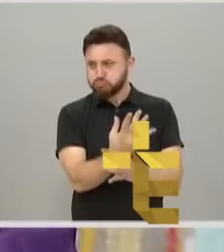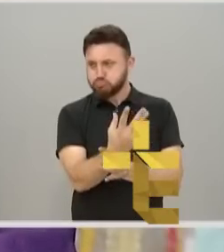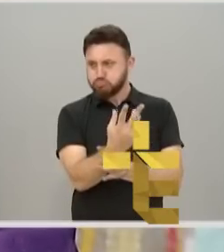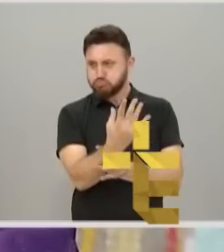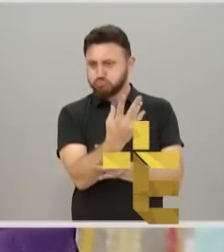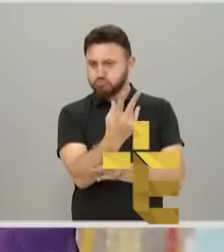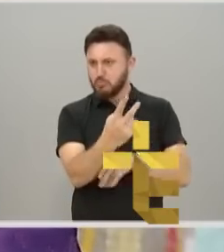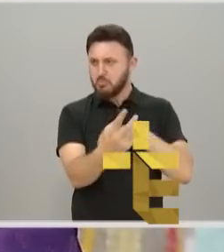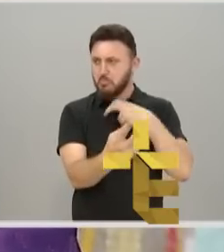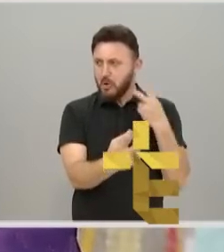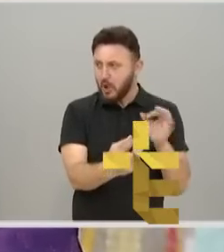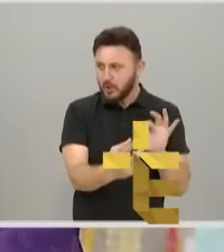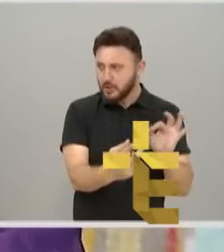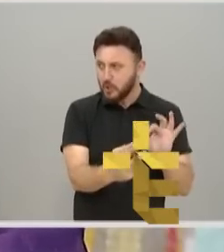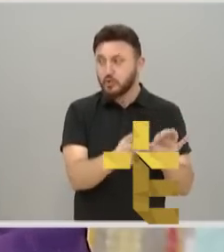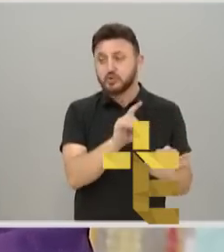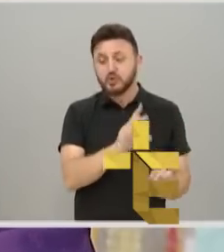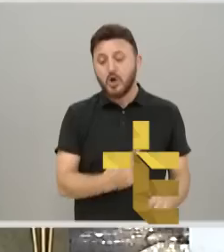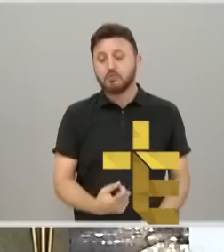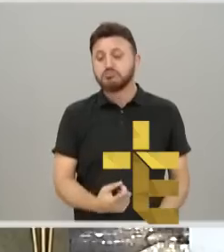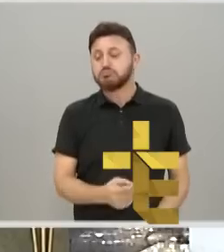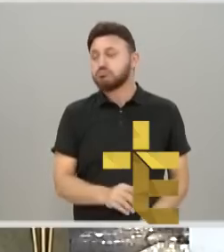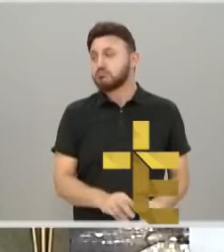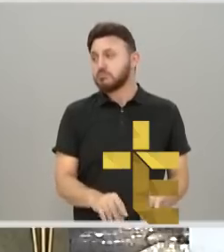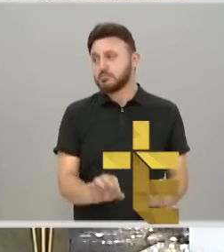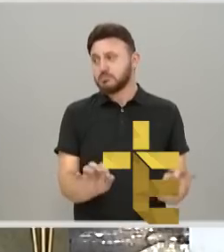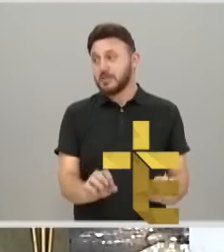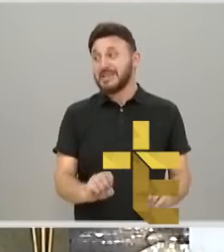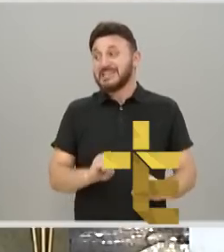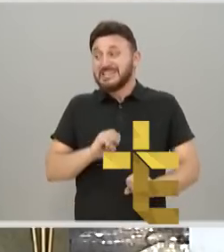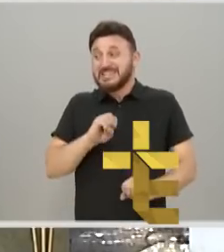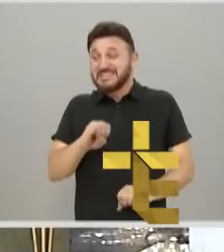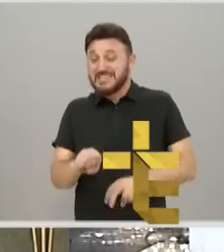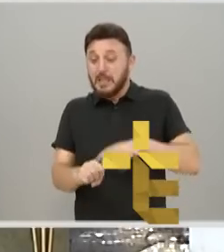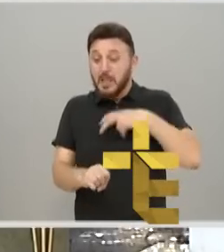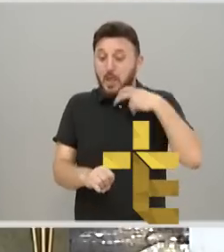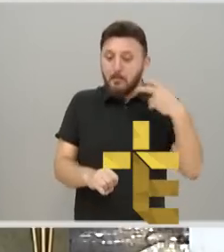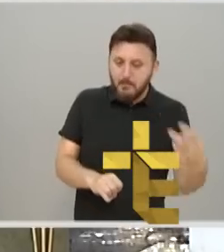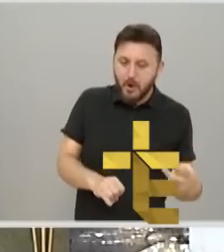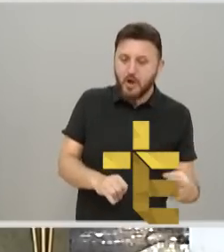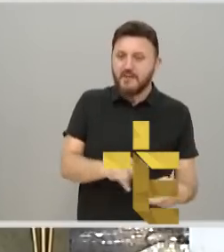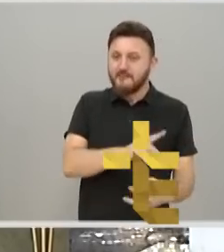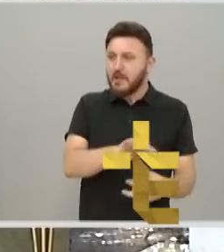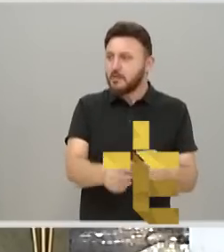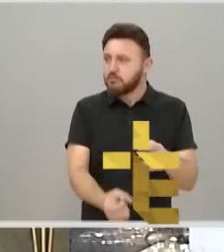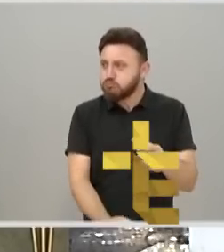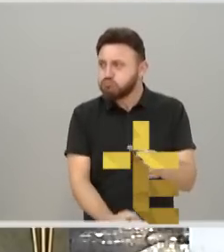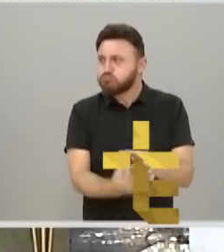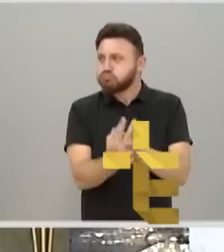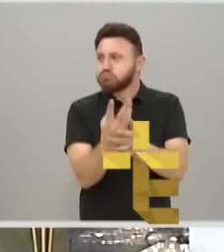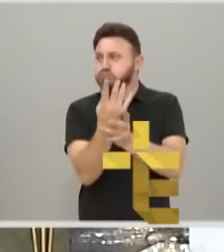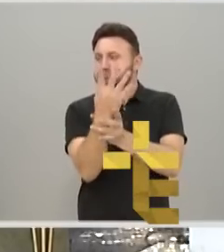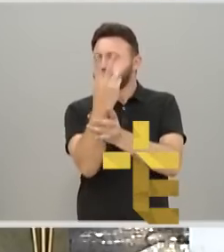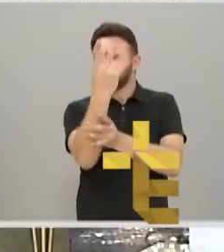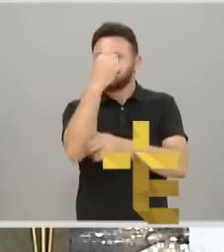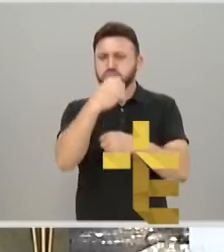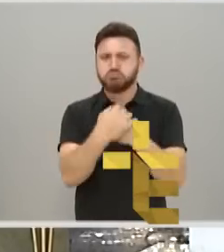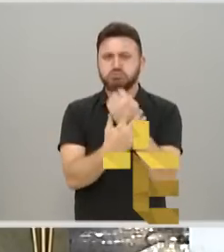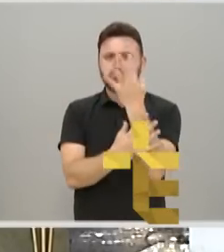continua só um grão de trigo, mas se morre, então produz muito